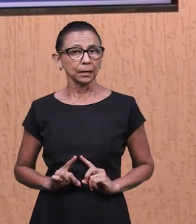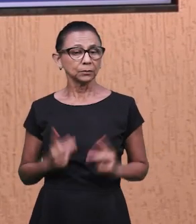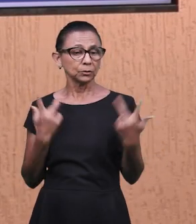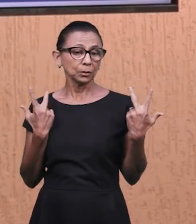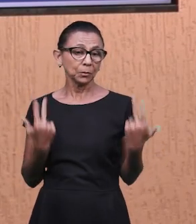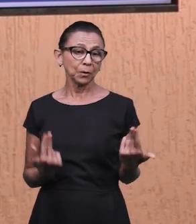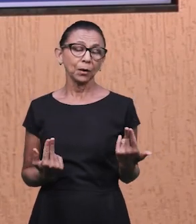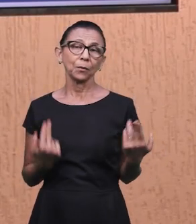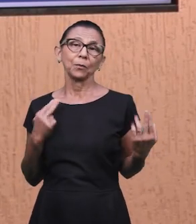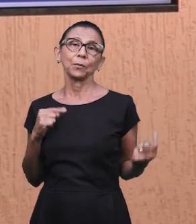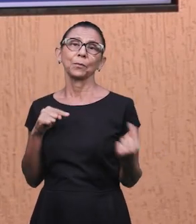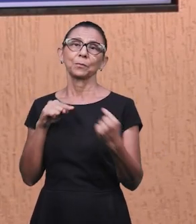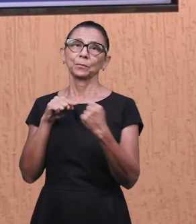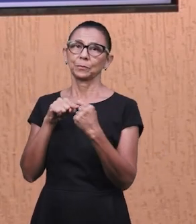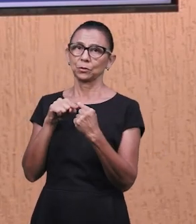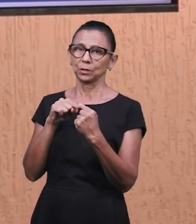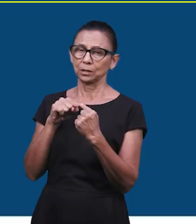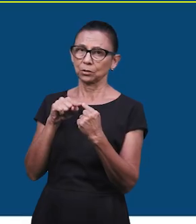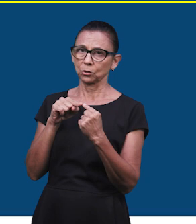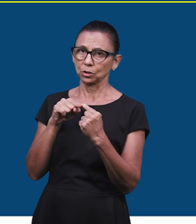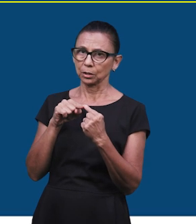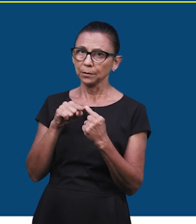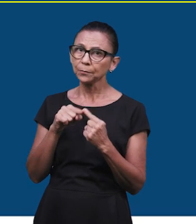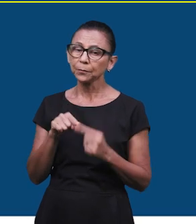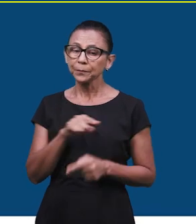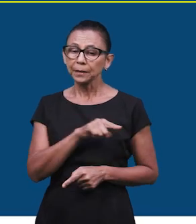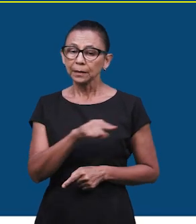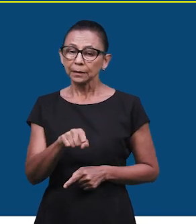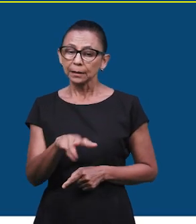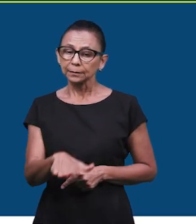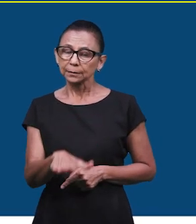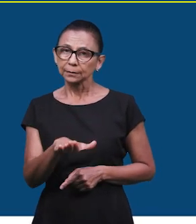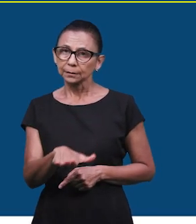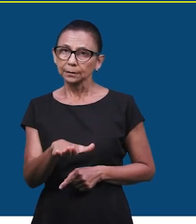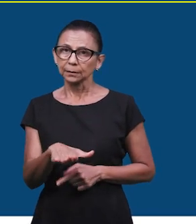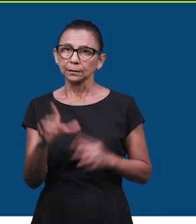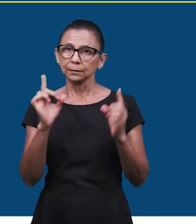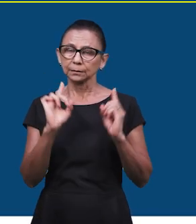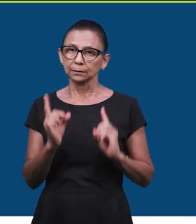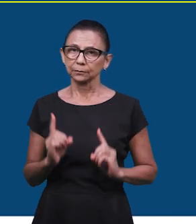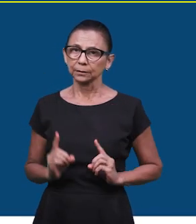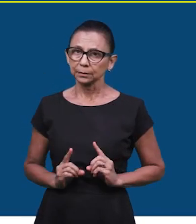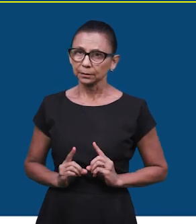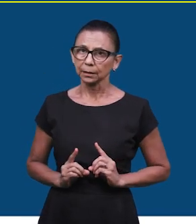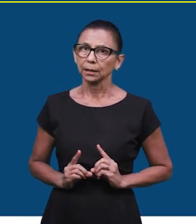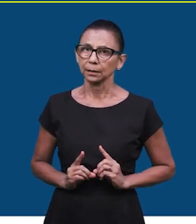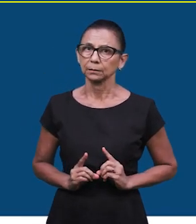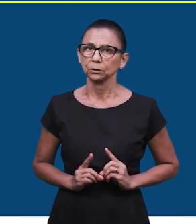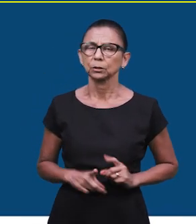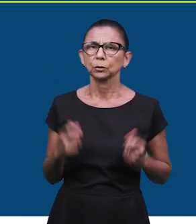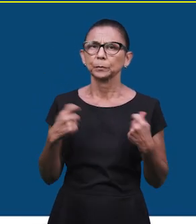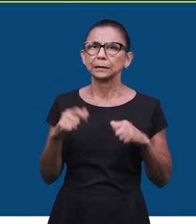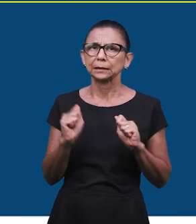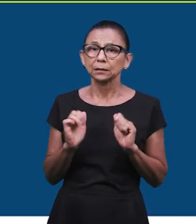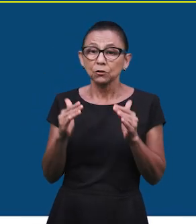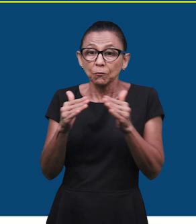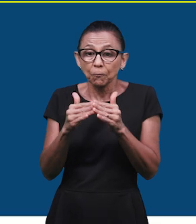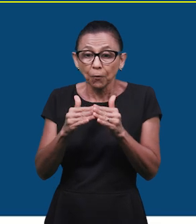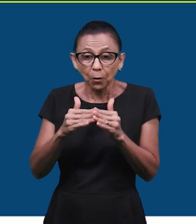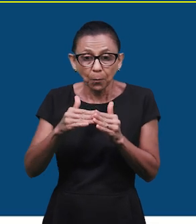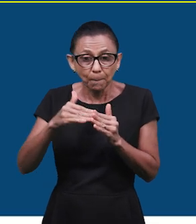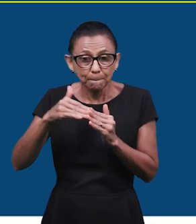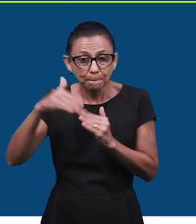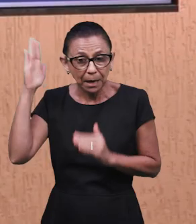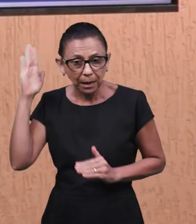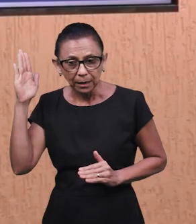Que nós estejamos trabalhando com essa criança, que vai precisar deste momento aqui, que nós podemos trabalhar com